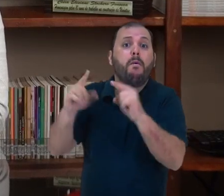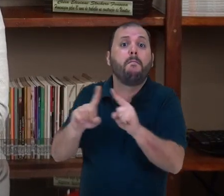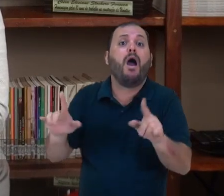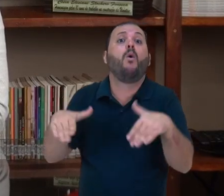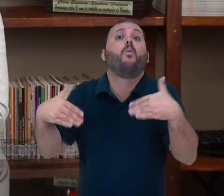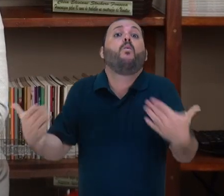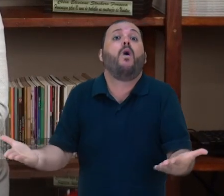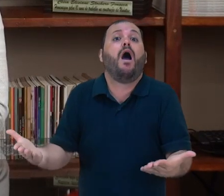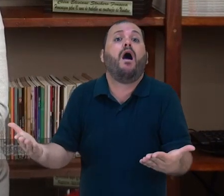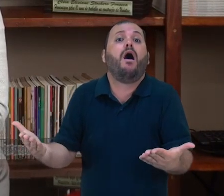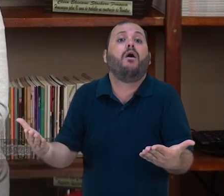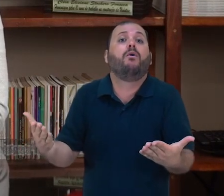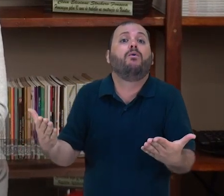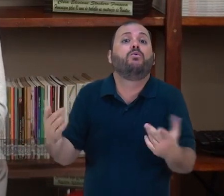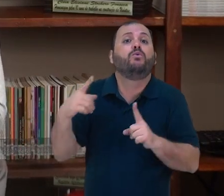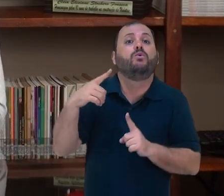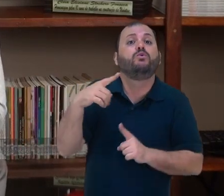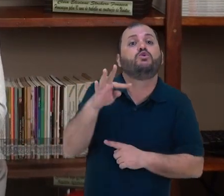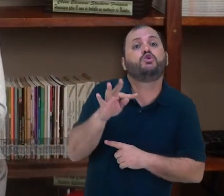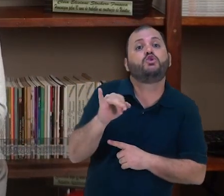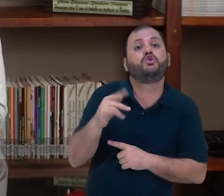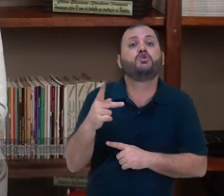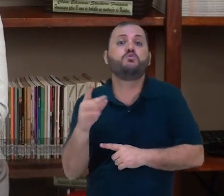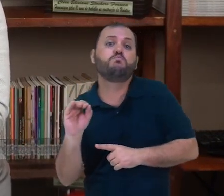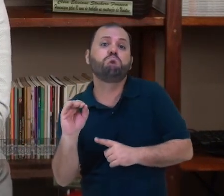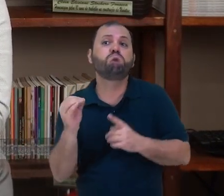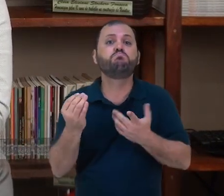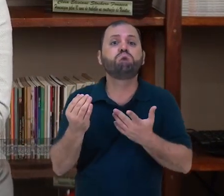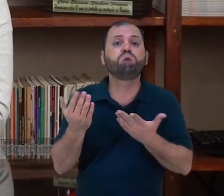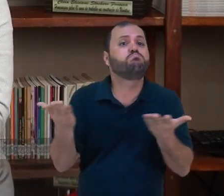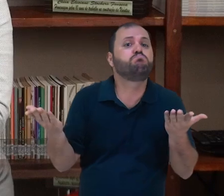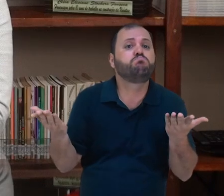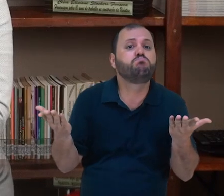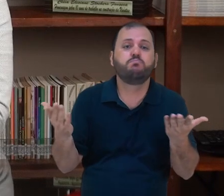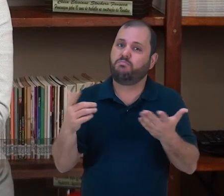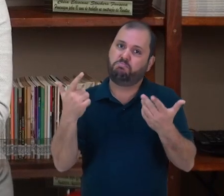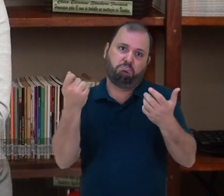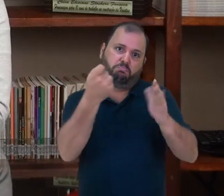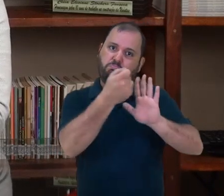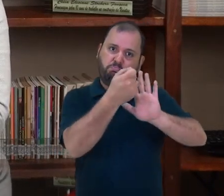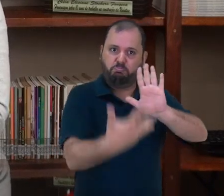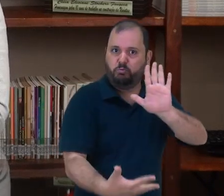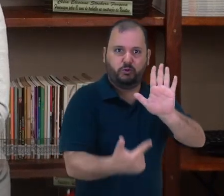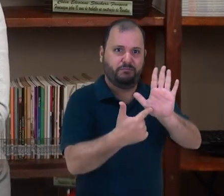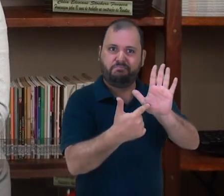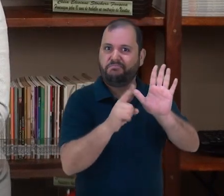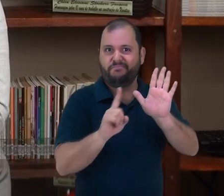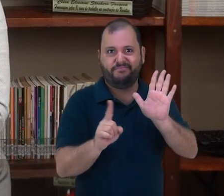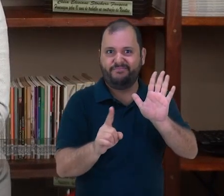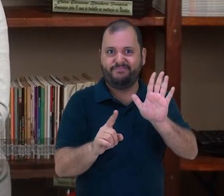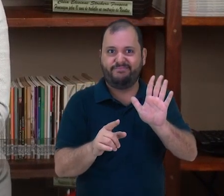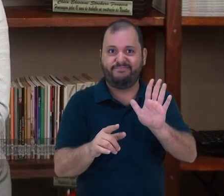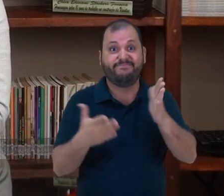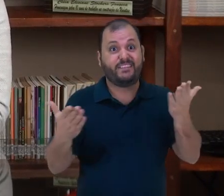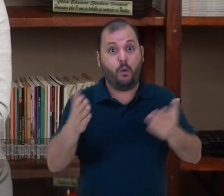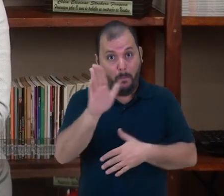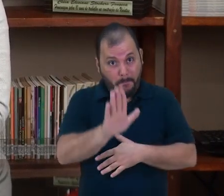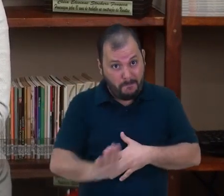que tipo de curso. Então veja bem, existem quatro tipos de cursos superiores.